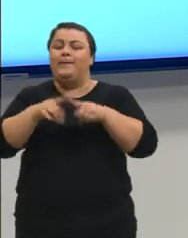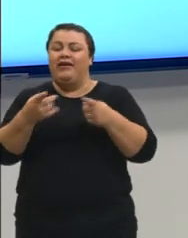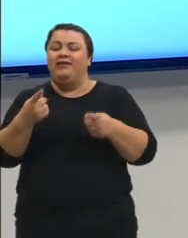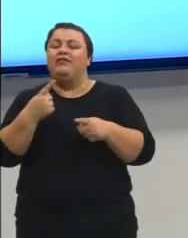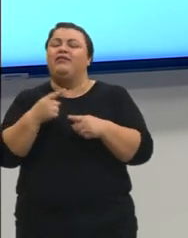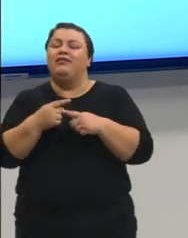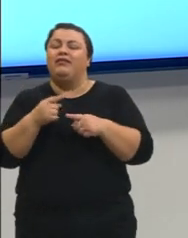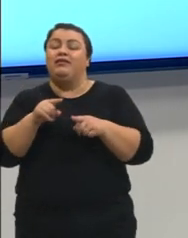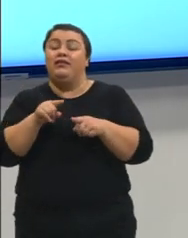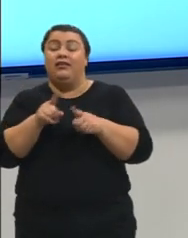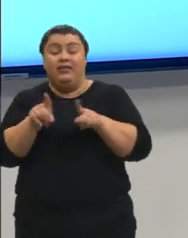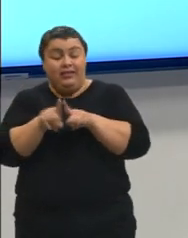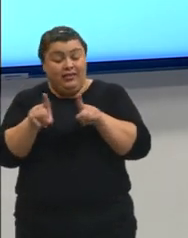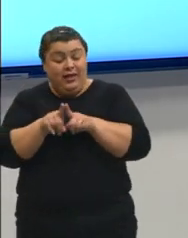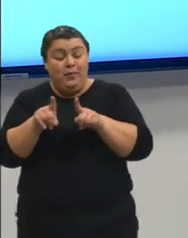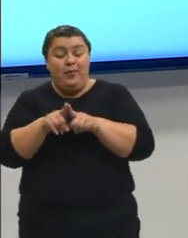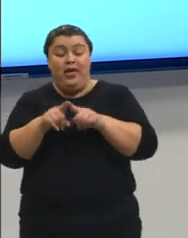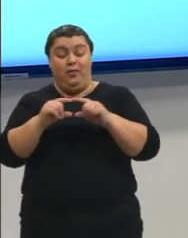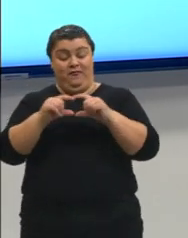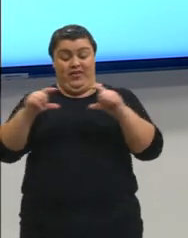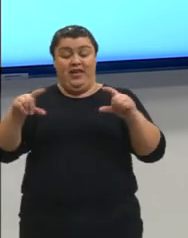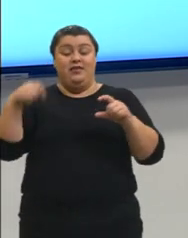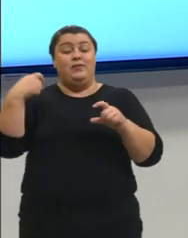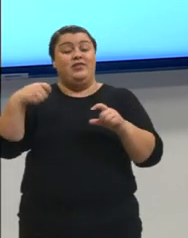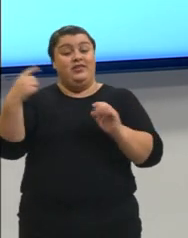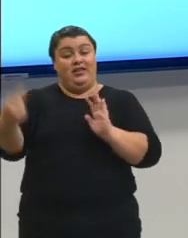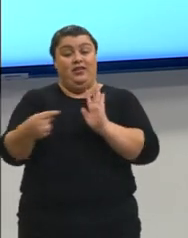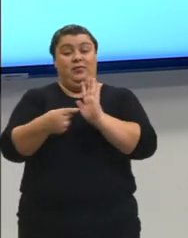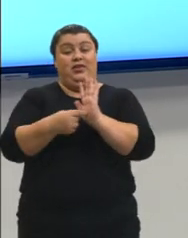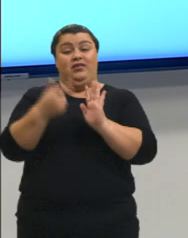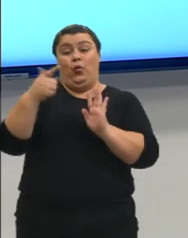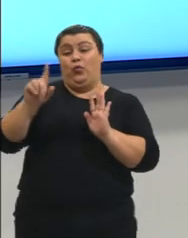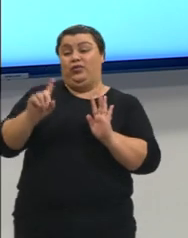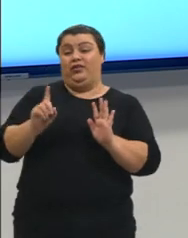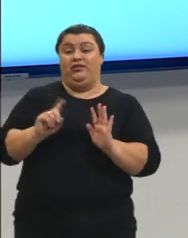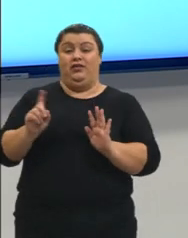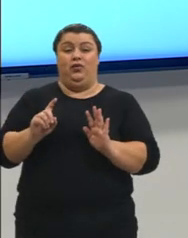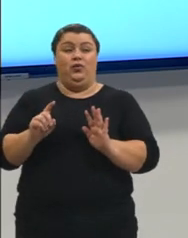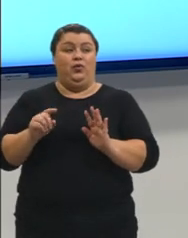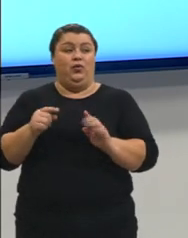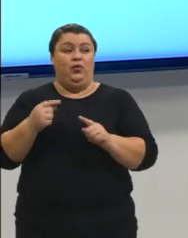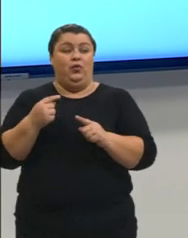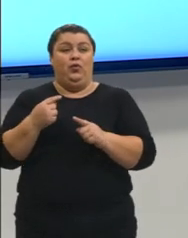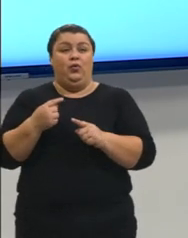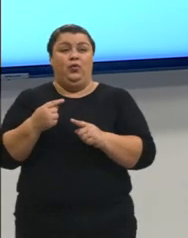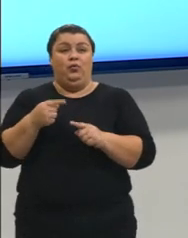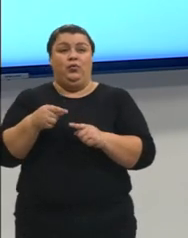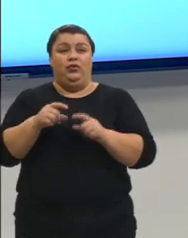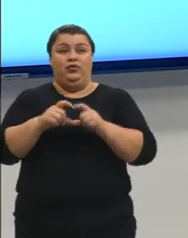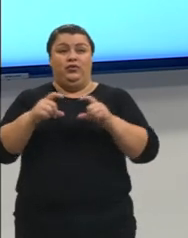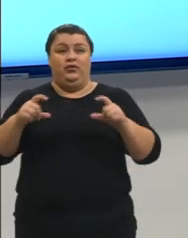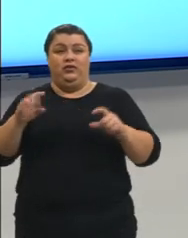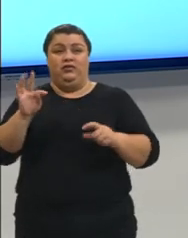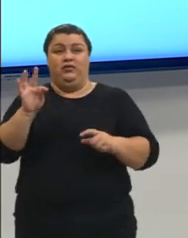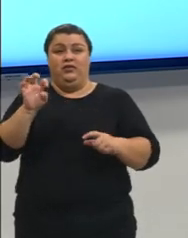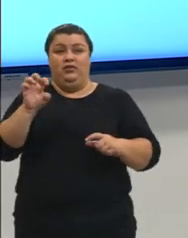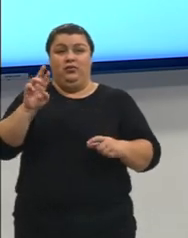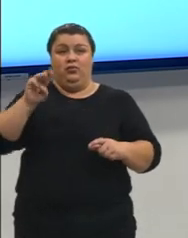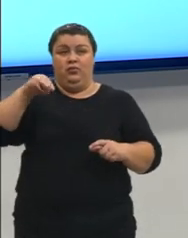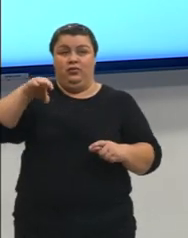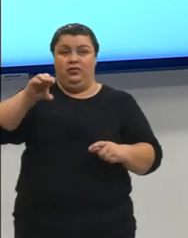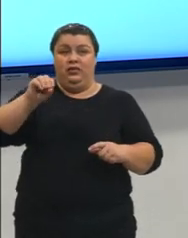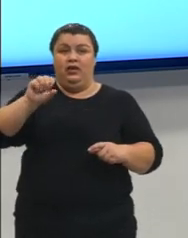frases necessitam que ele apareça outras não por isso eles são termos que a gente chama de termos